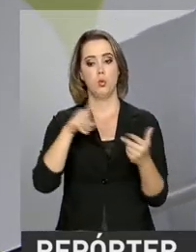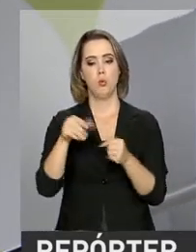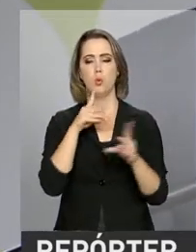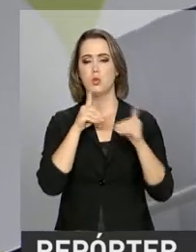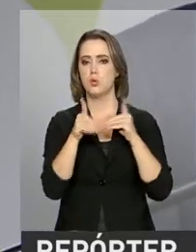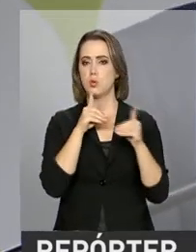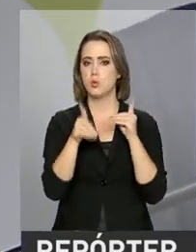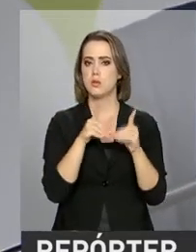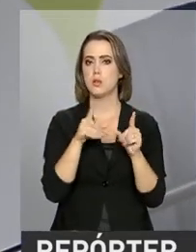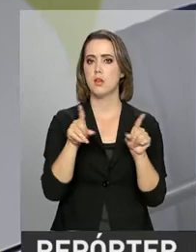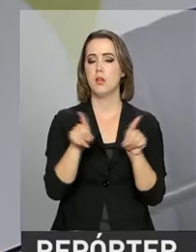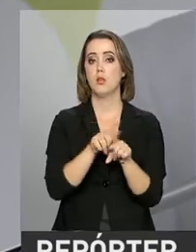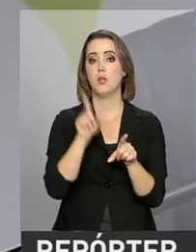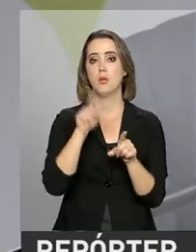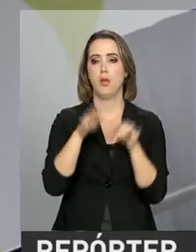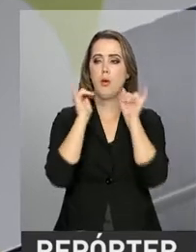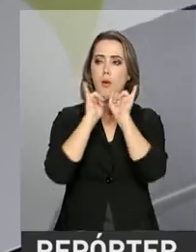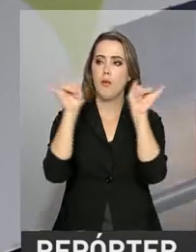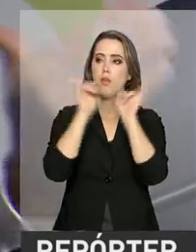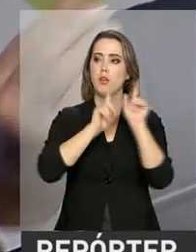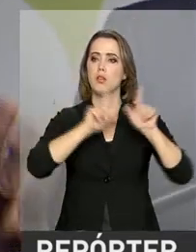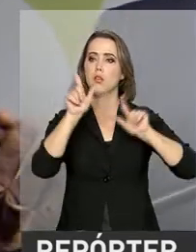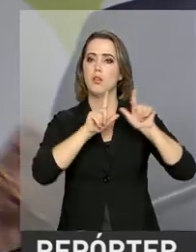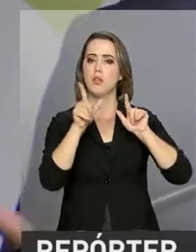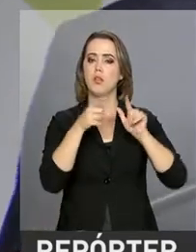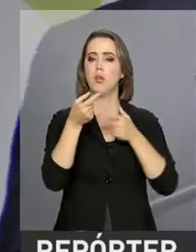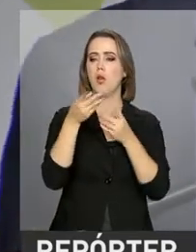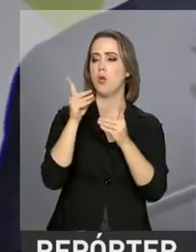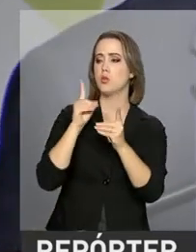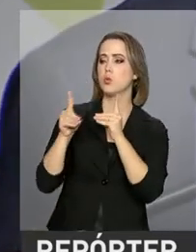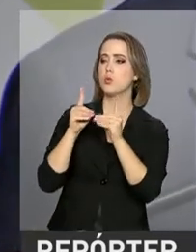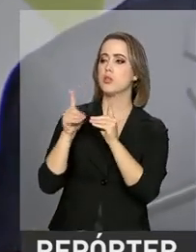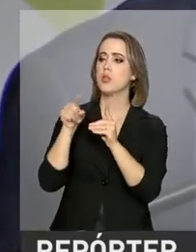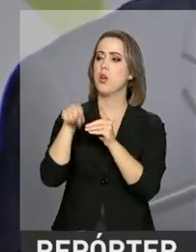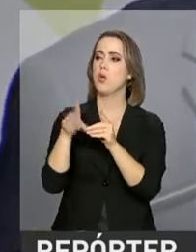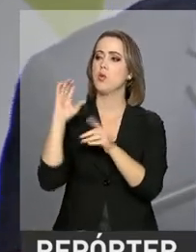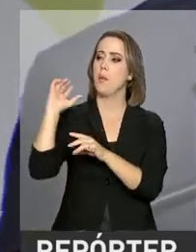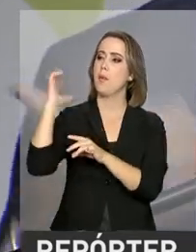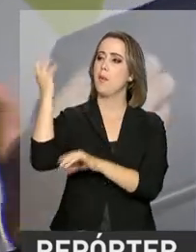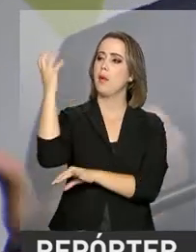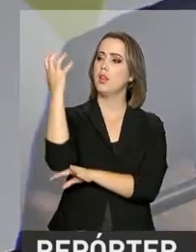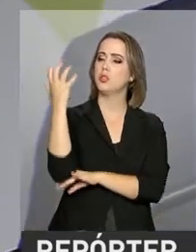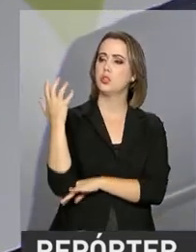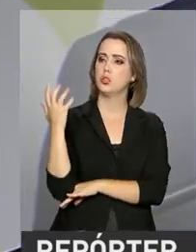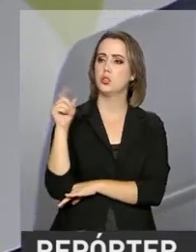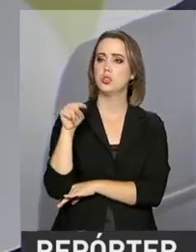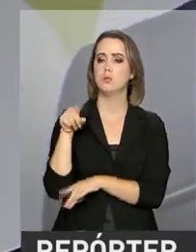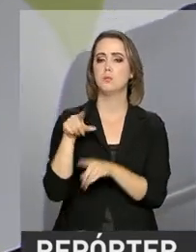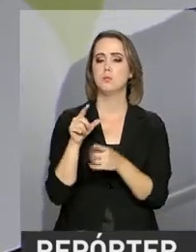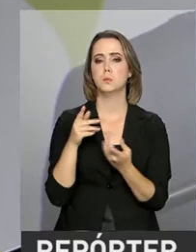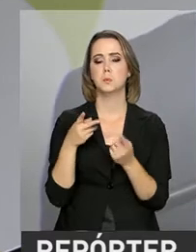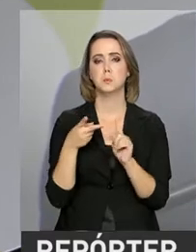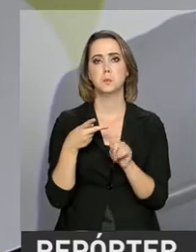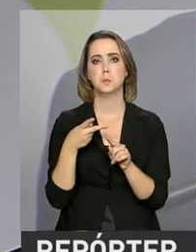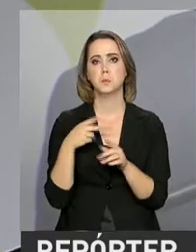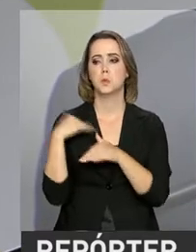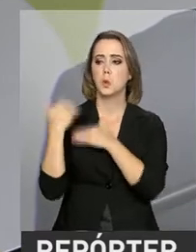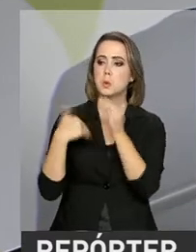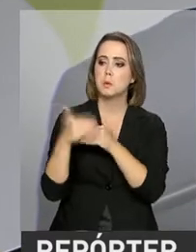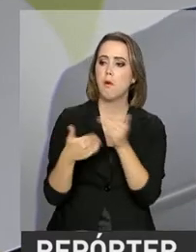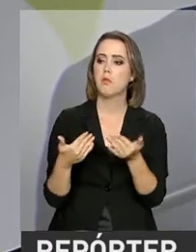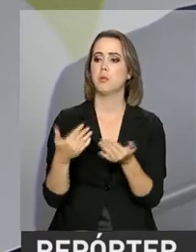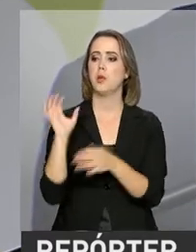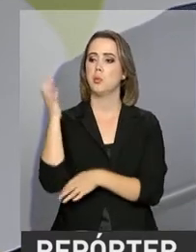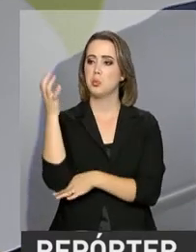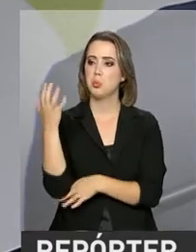que predomina no noticiário são os debates sobre as questões do meio ambiente, as questões do desenvolvimento, mas não